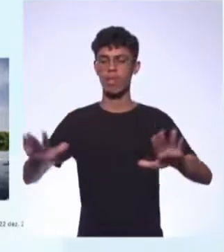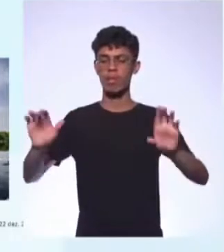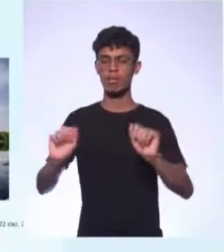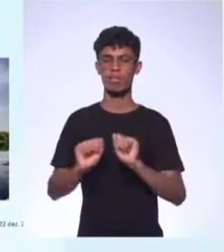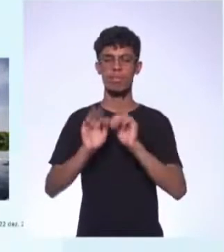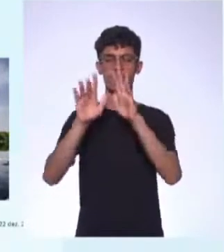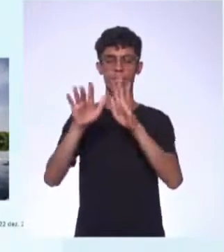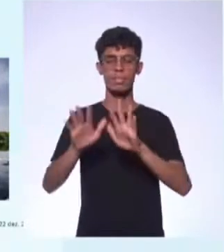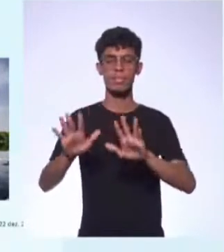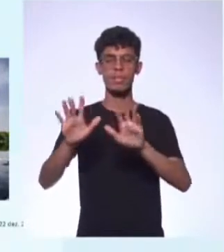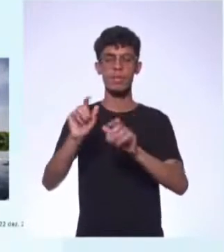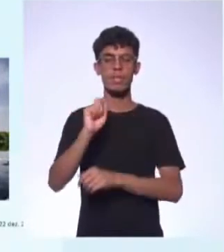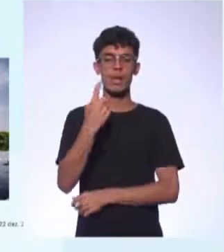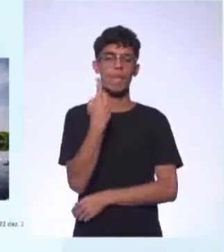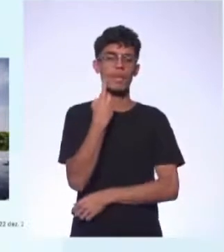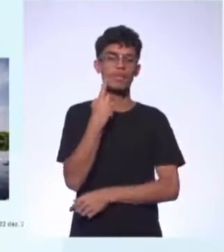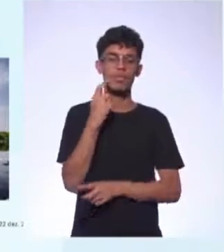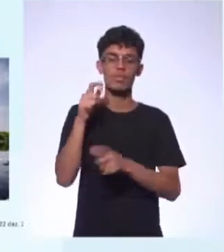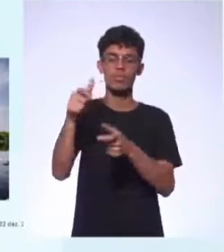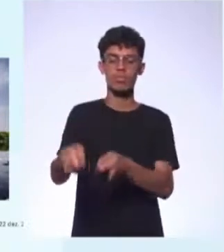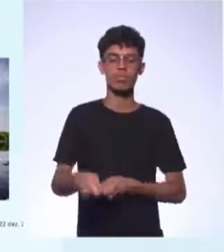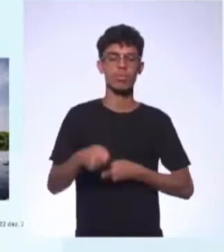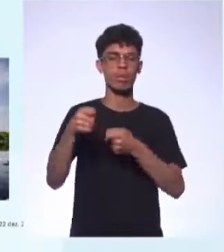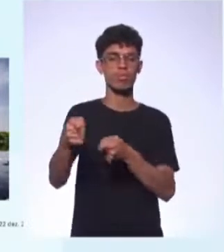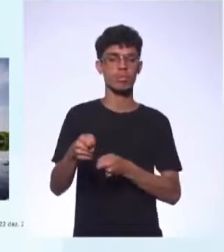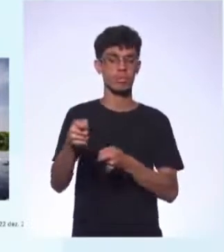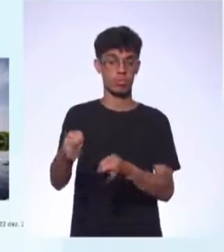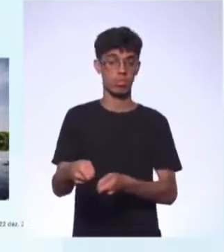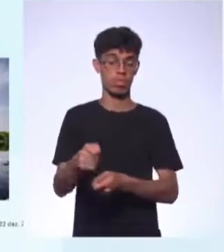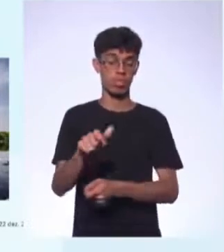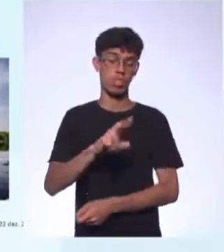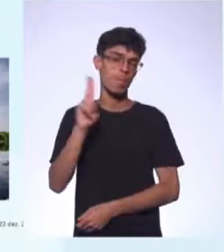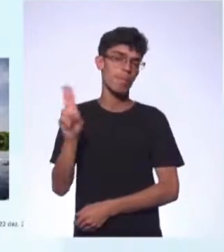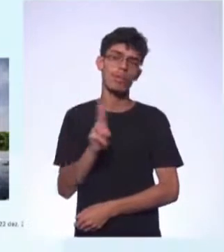agrícolas, e aqui também ele era utilizado, né, por